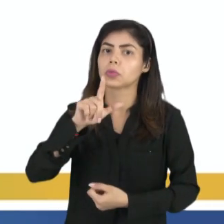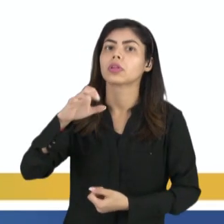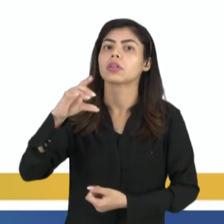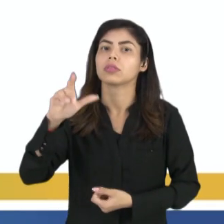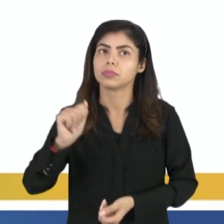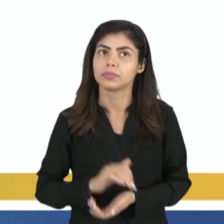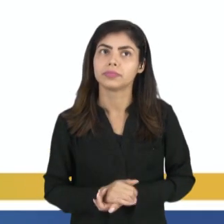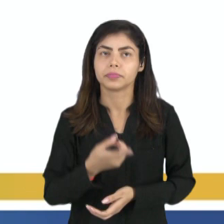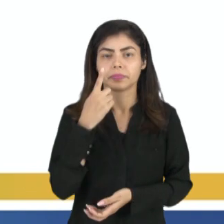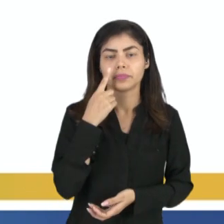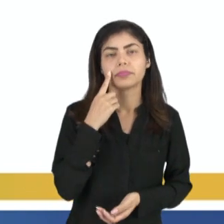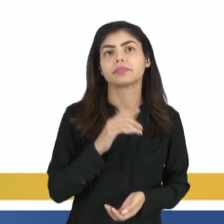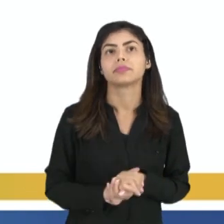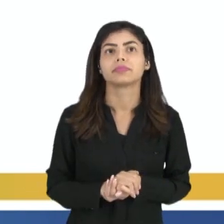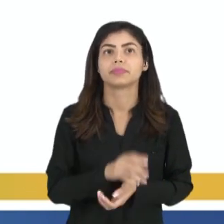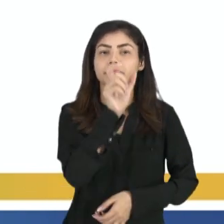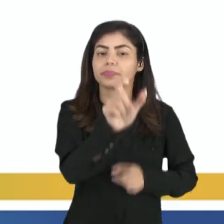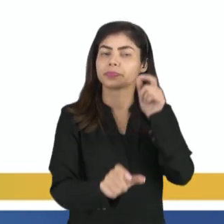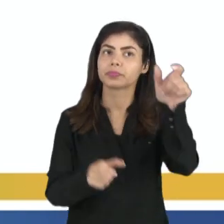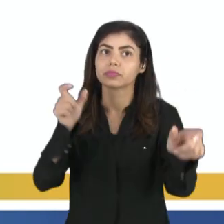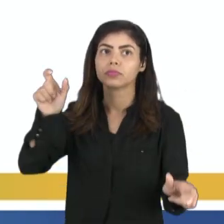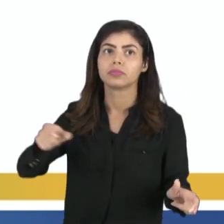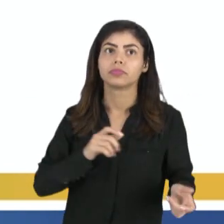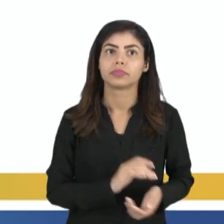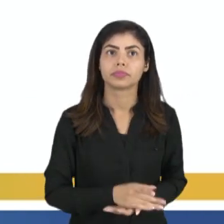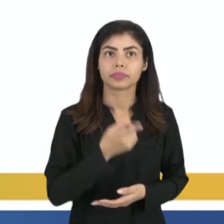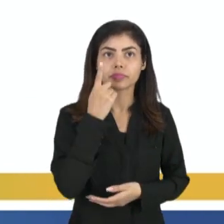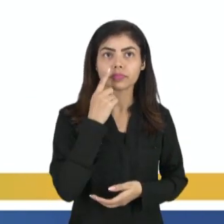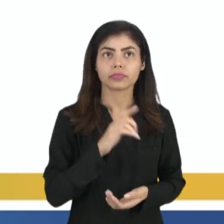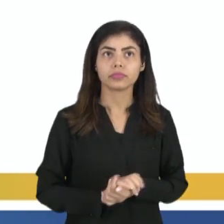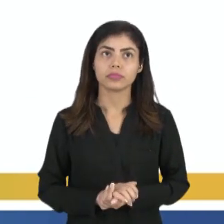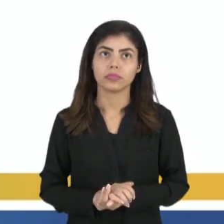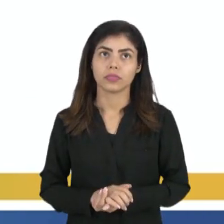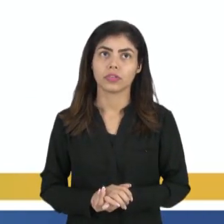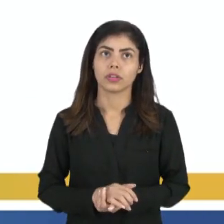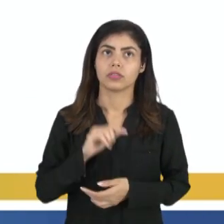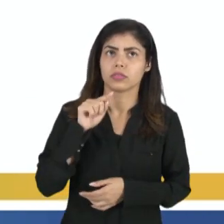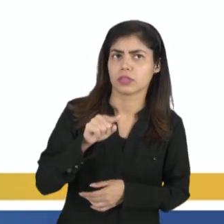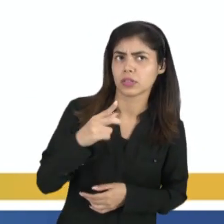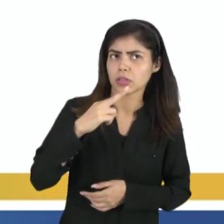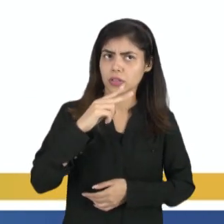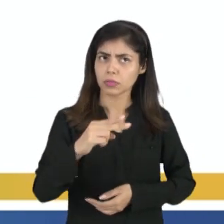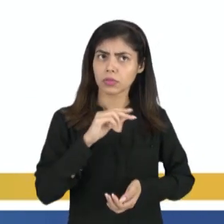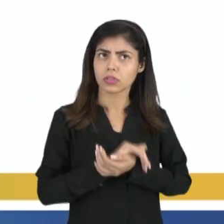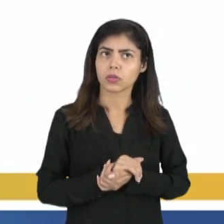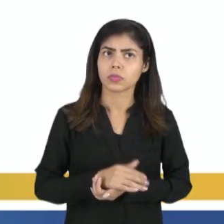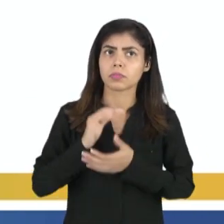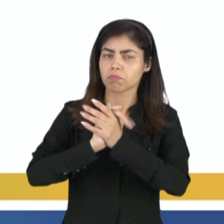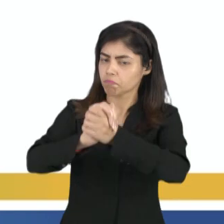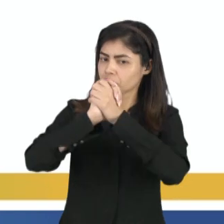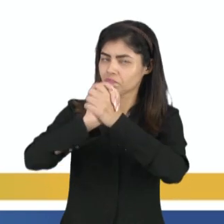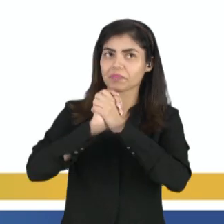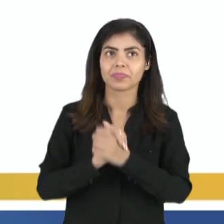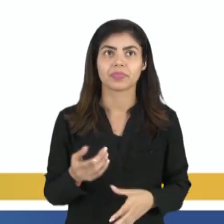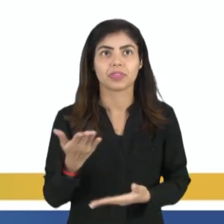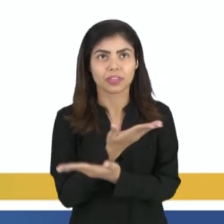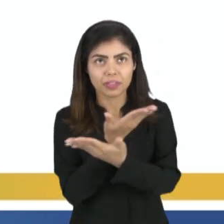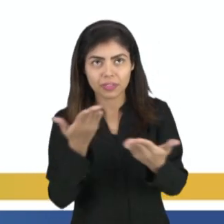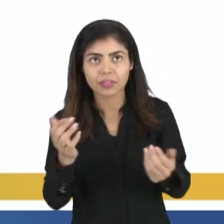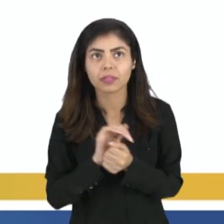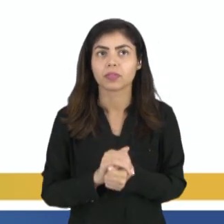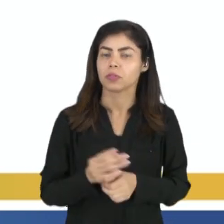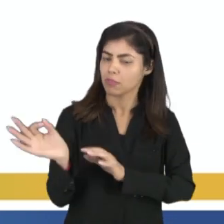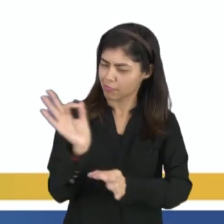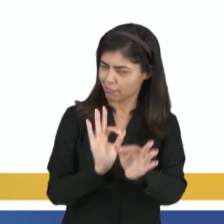loca Observe os personagens e a cena você e sua irmã estão de parabéns